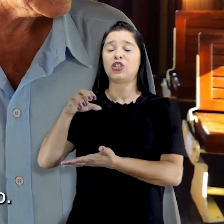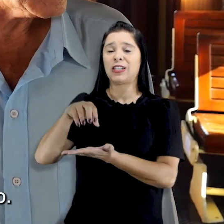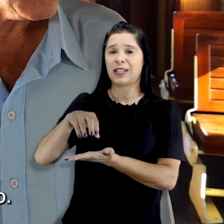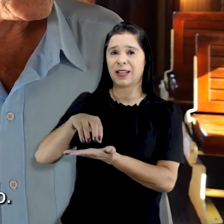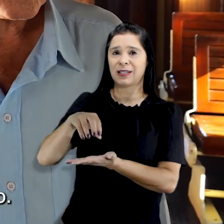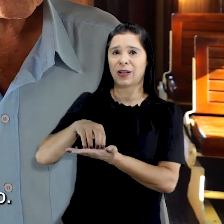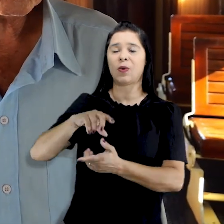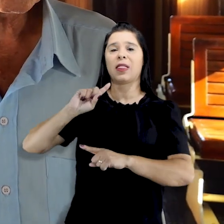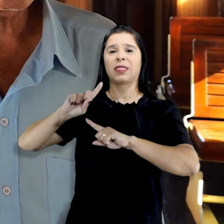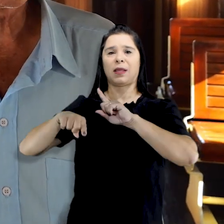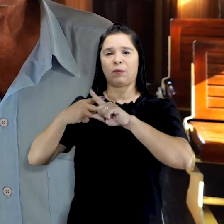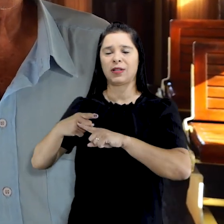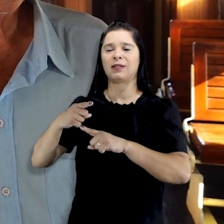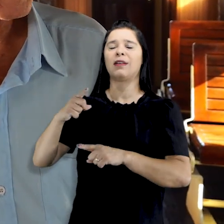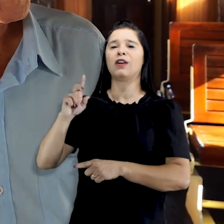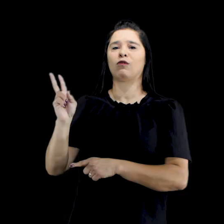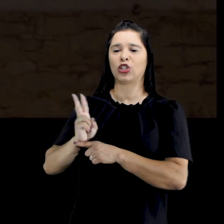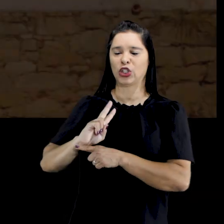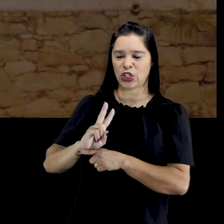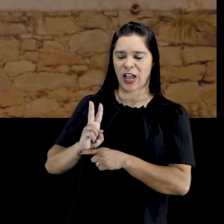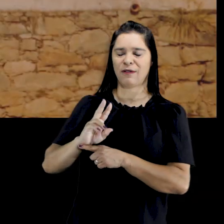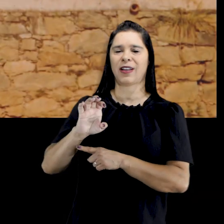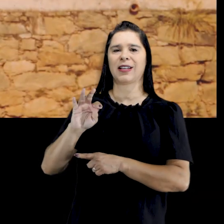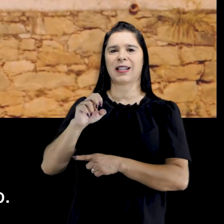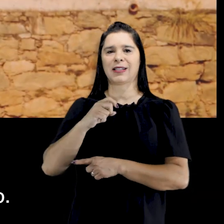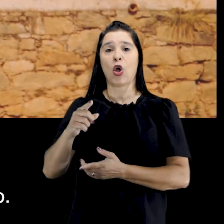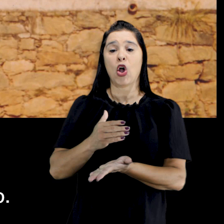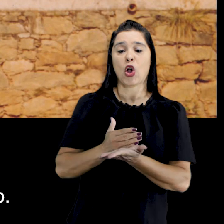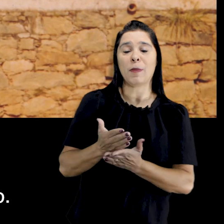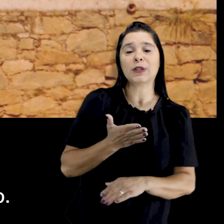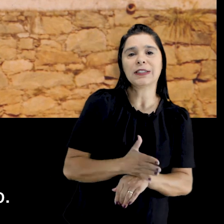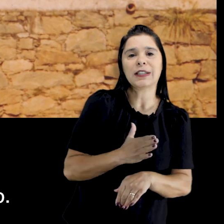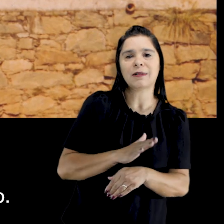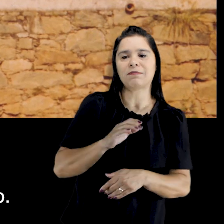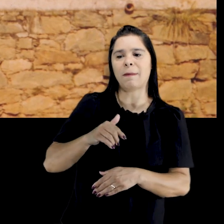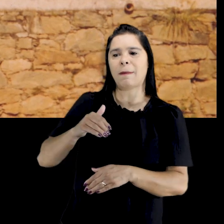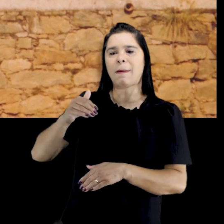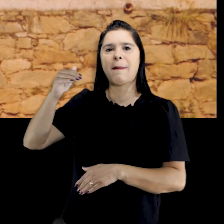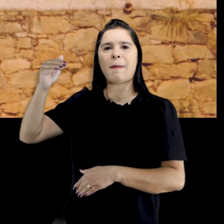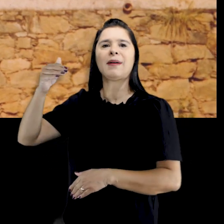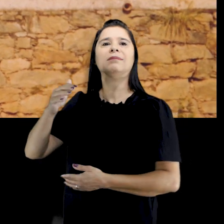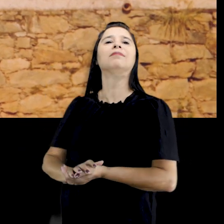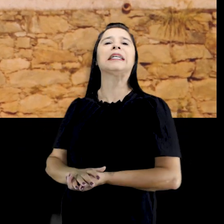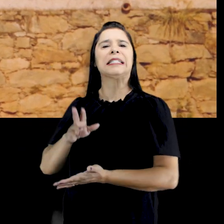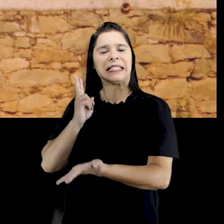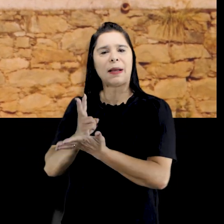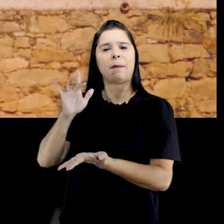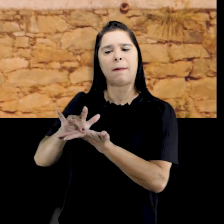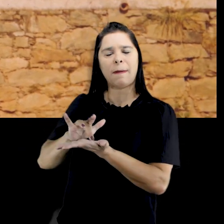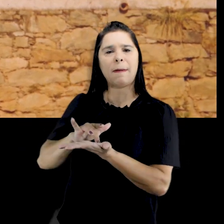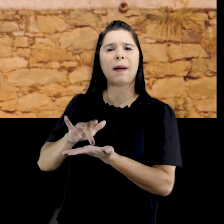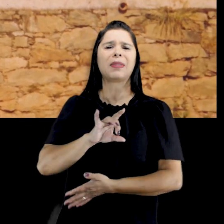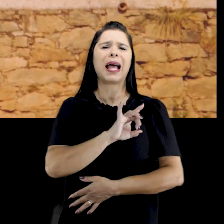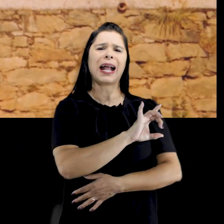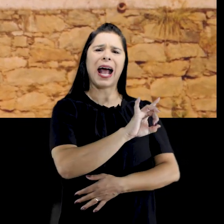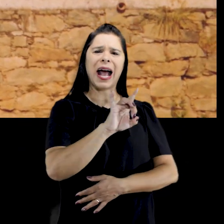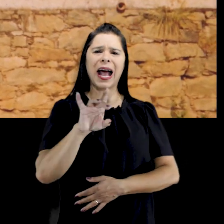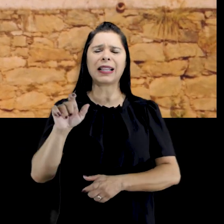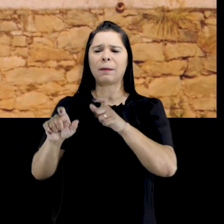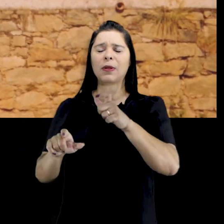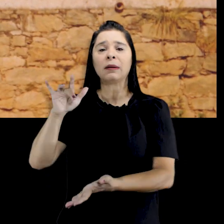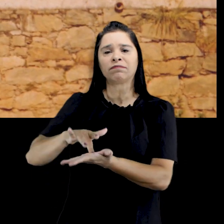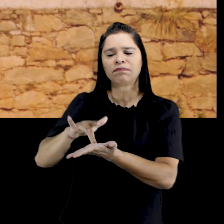como chefe de estação, que chefiei Candeias quase 14 anos, mas sempre mexendo com telégrafo. Cada um telegrafista